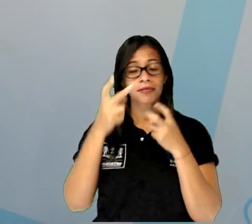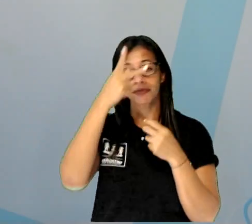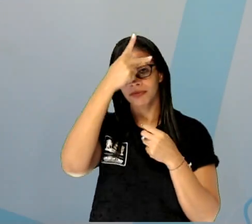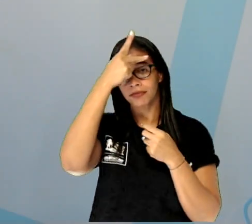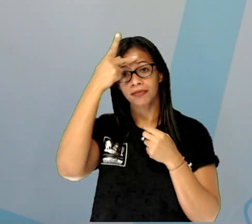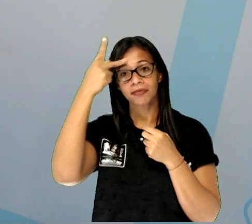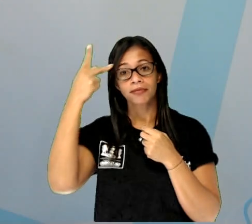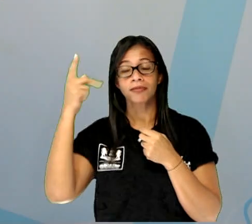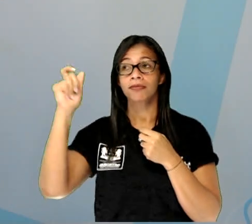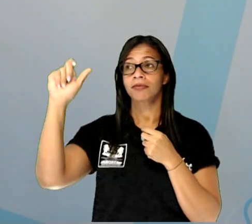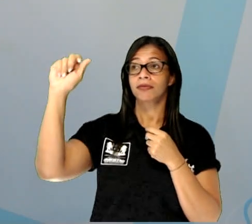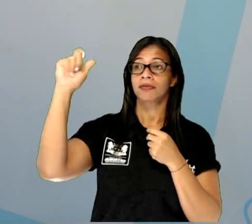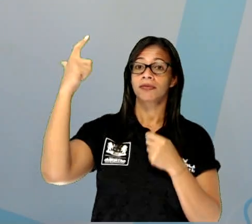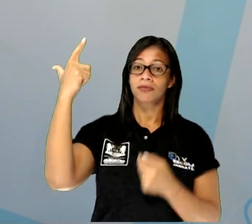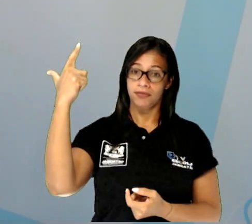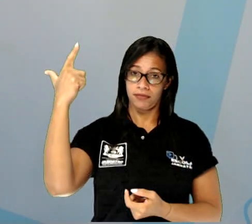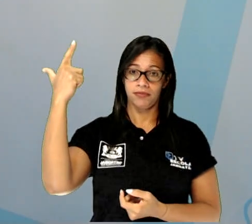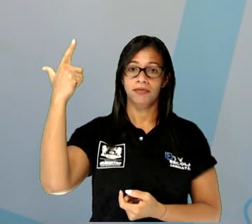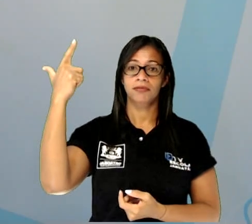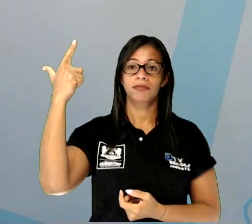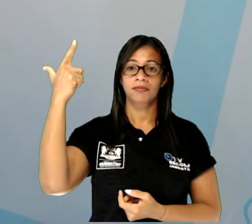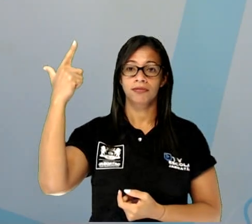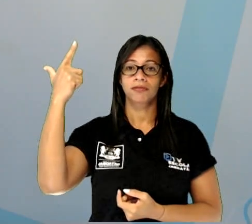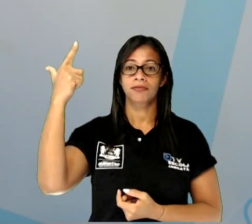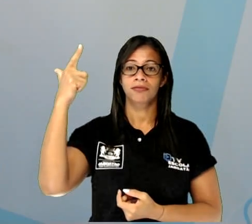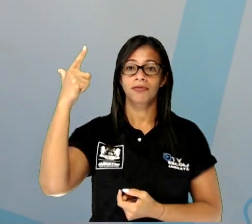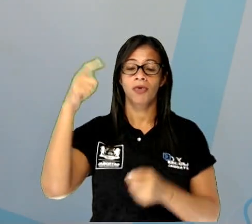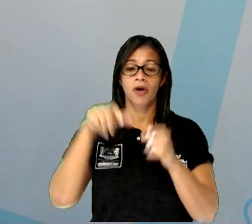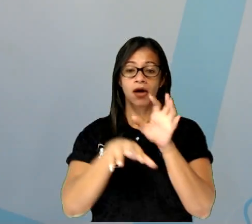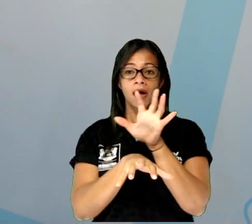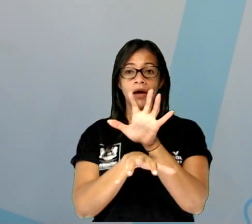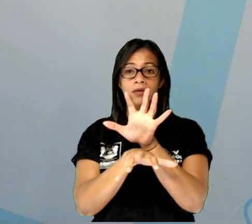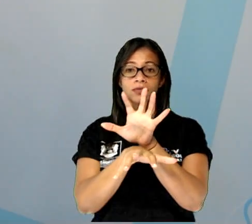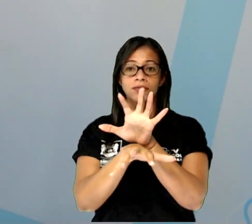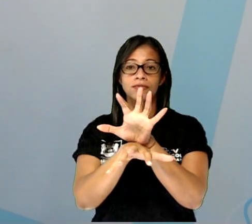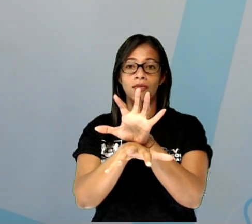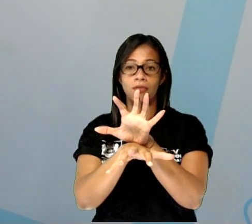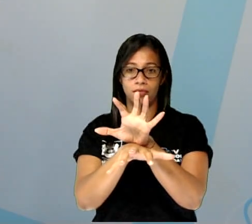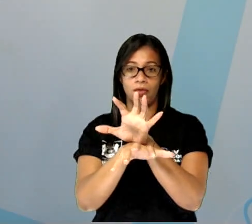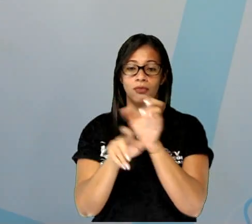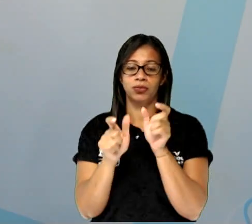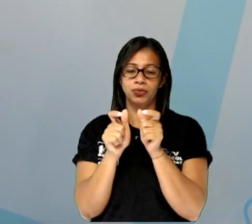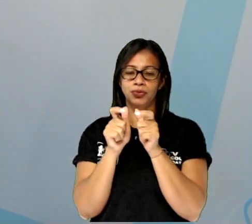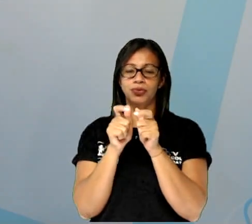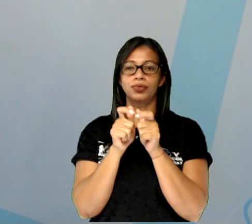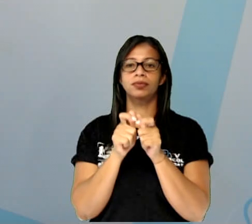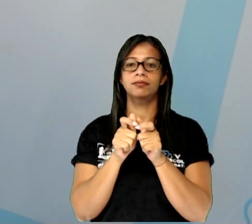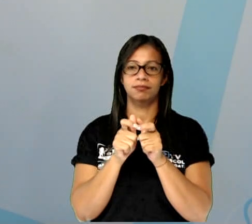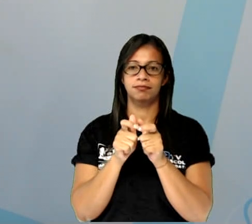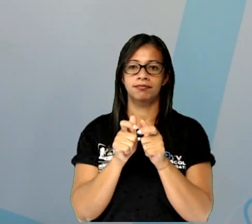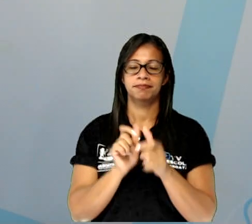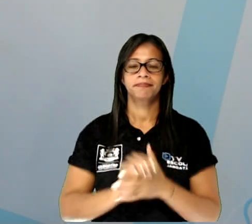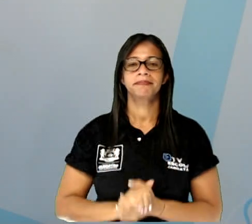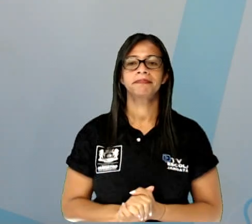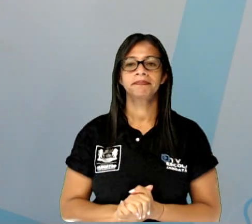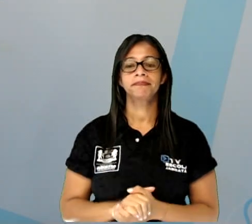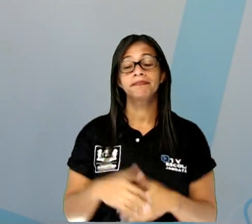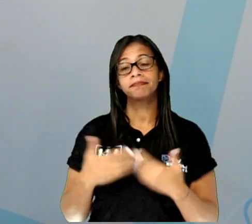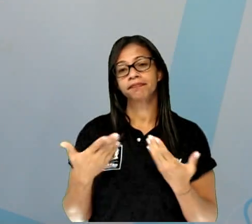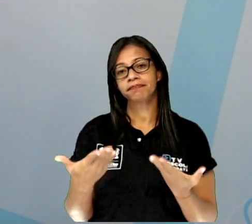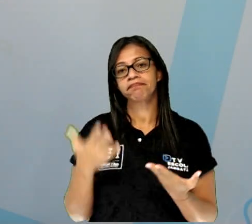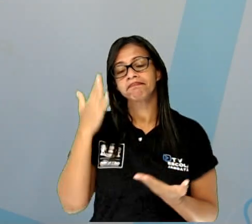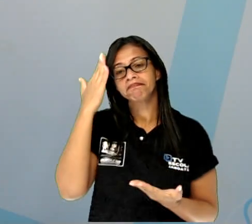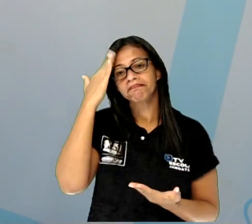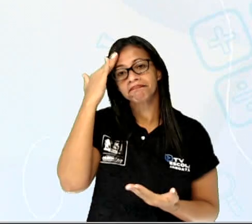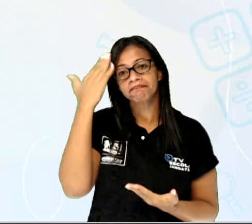ao sol vai projetar uma sombra mais curta. Vamos ver o que aprendemos ao